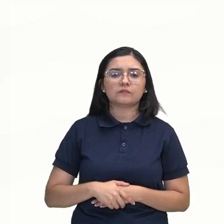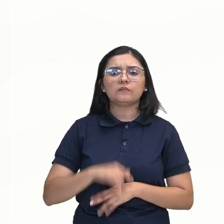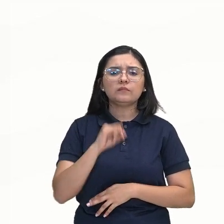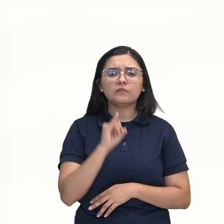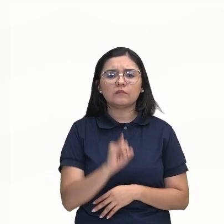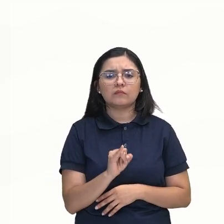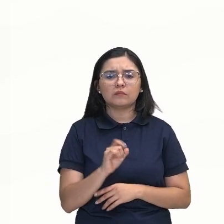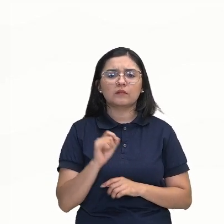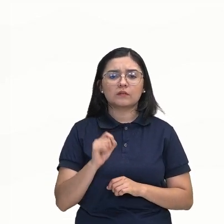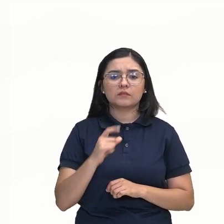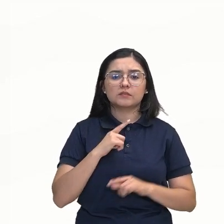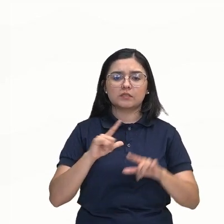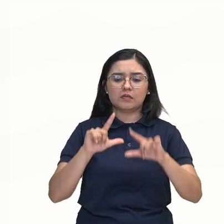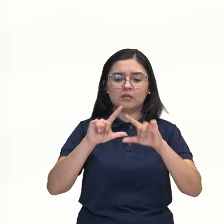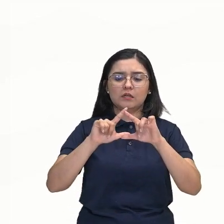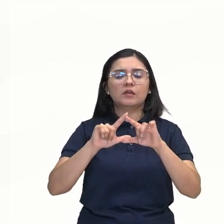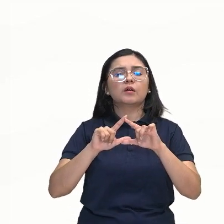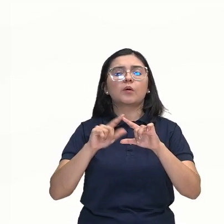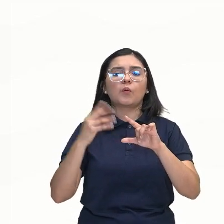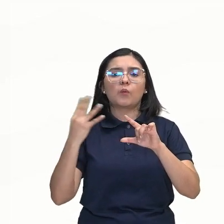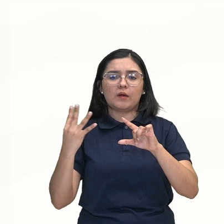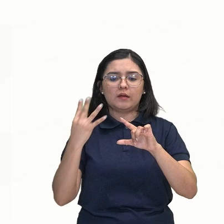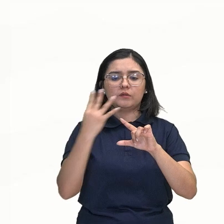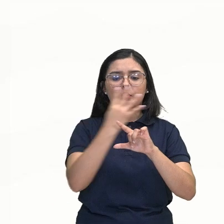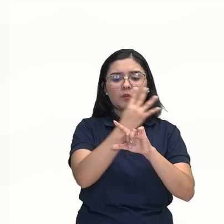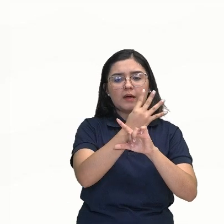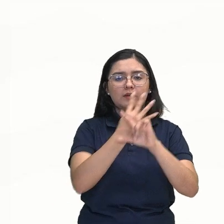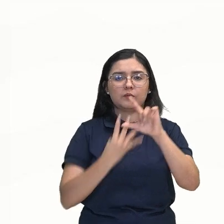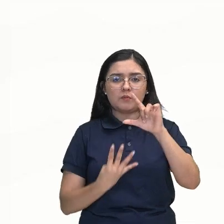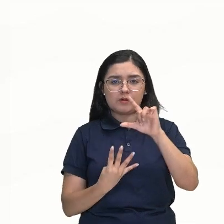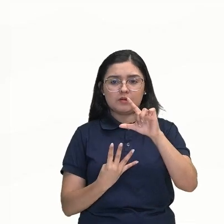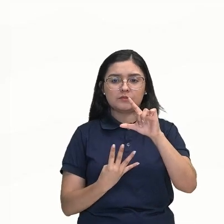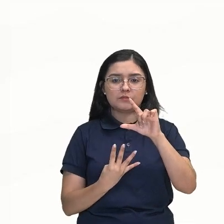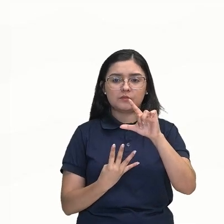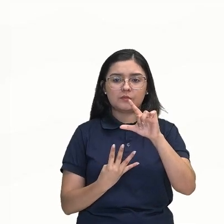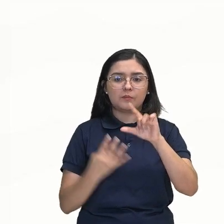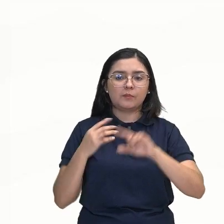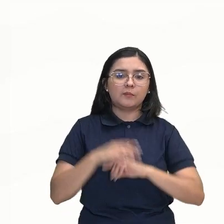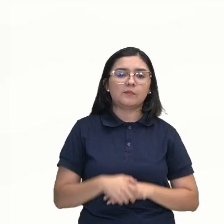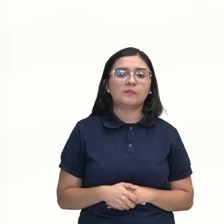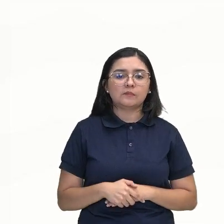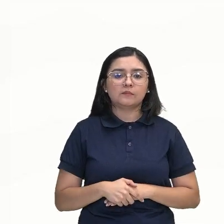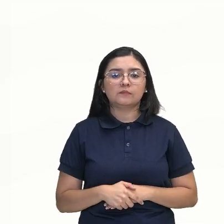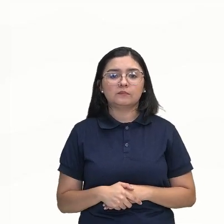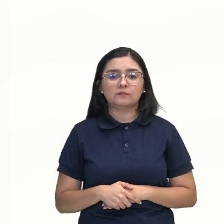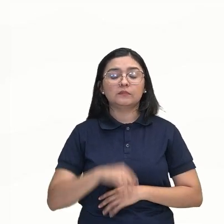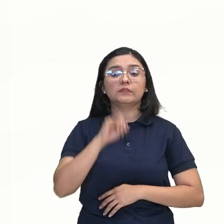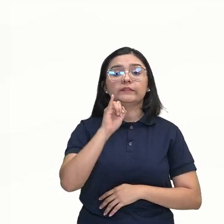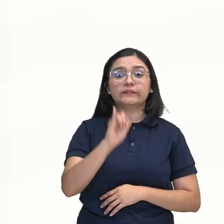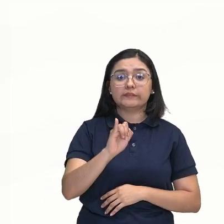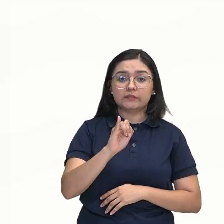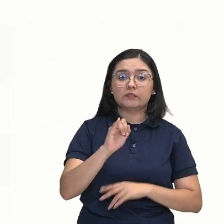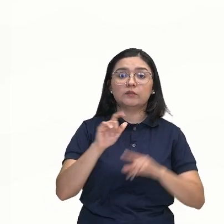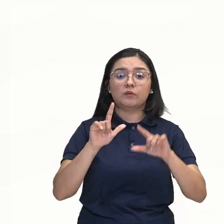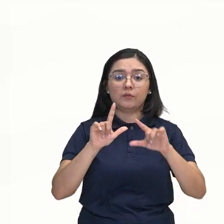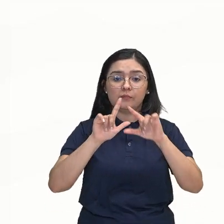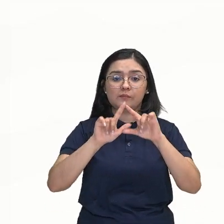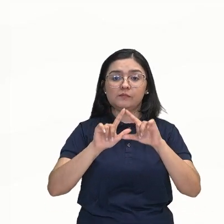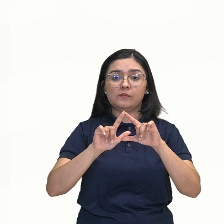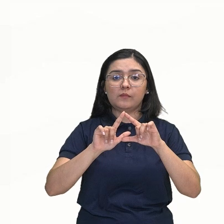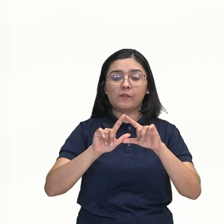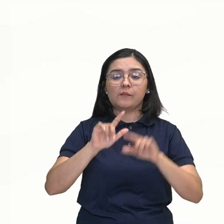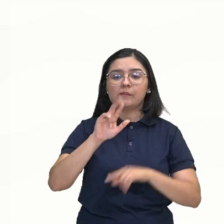aqui for 4, aqui também é 4, e aqui também é 4, se ele for um triângulo